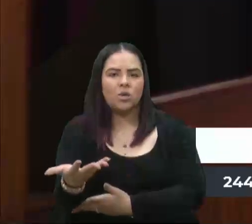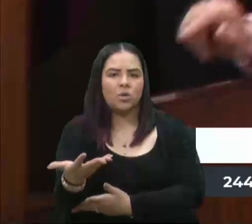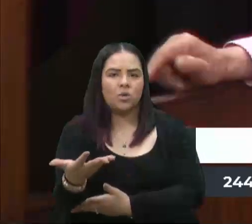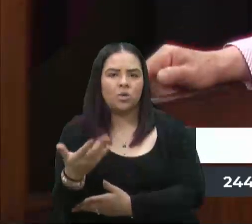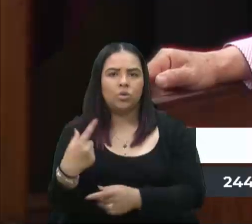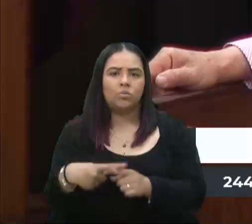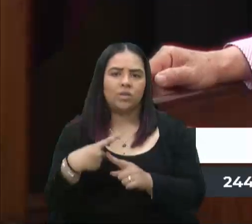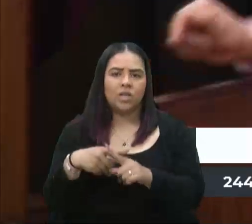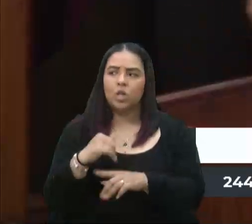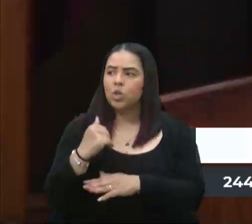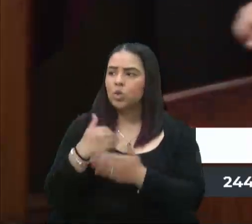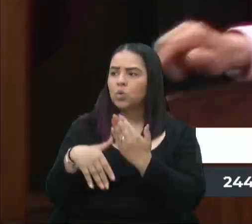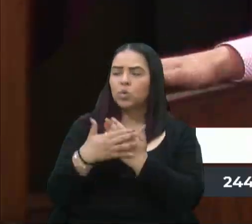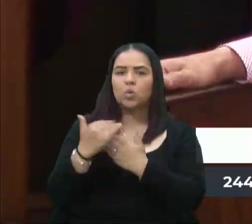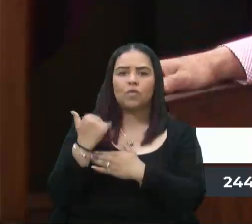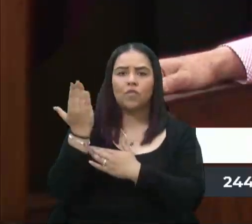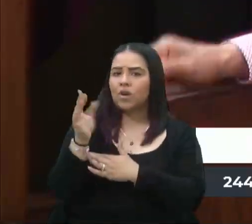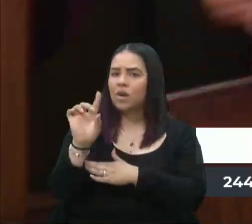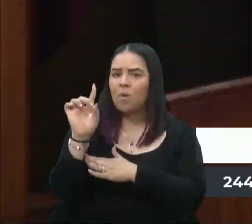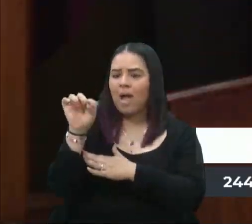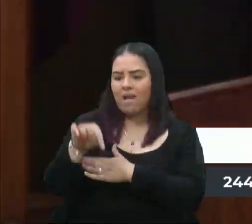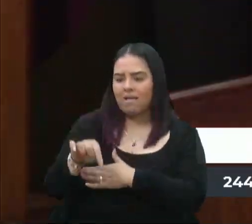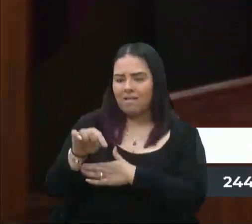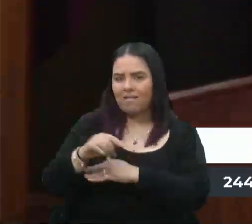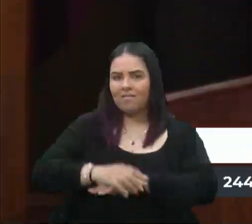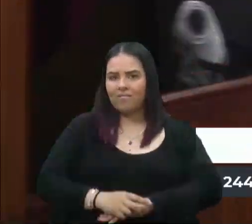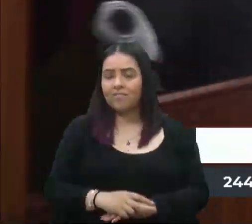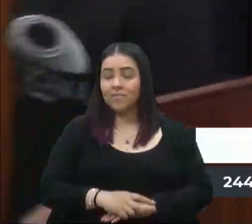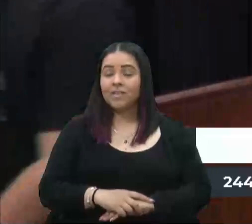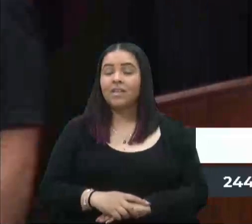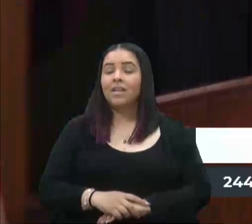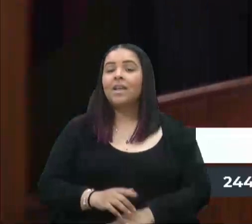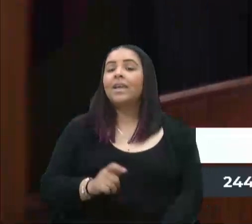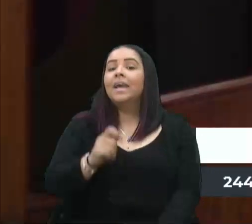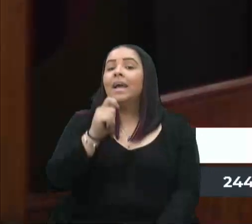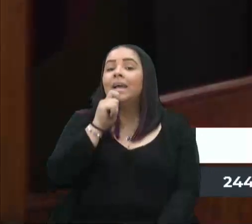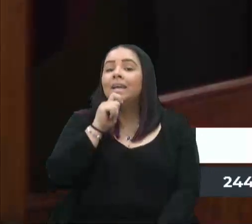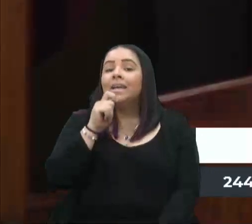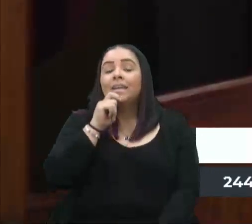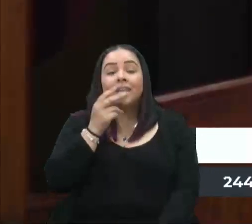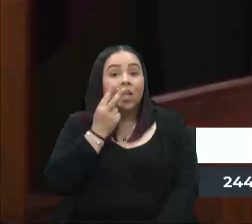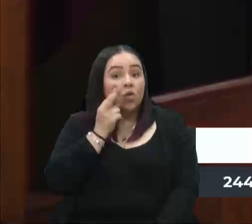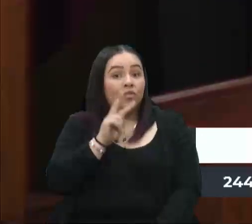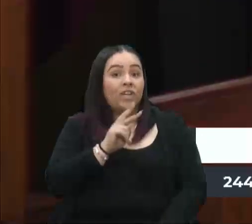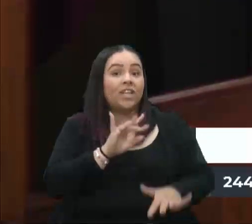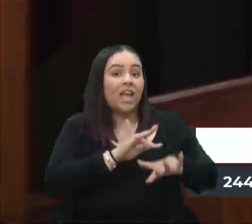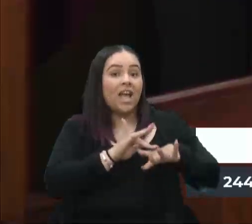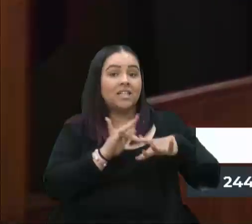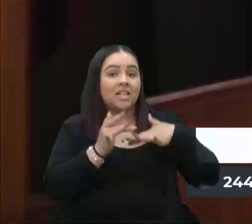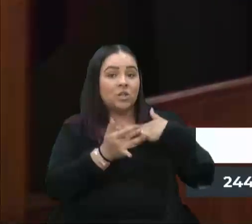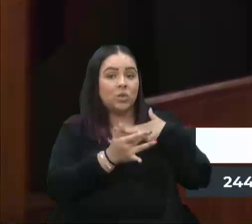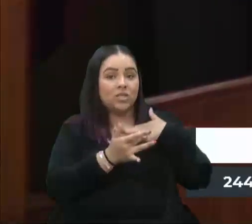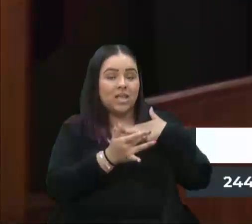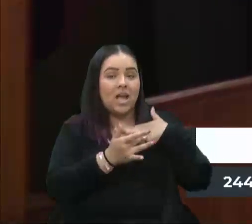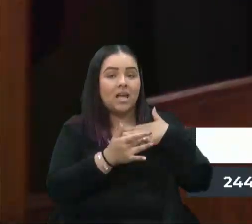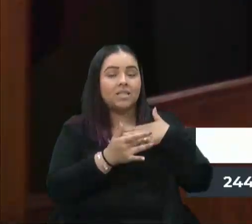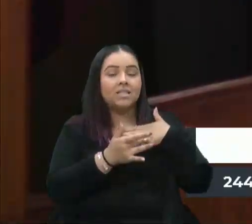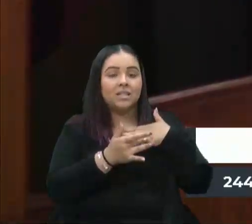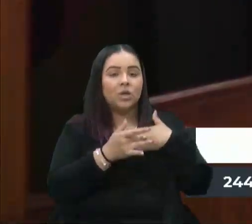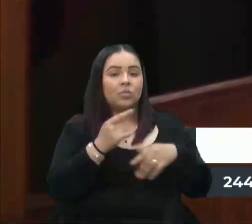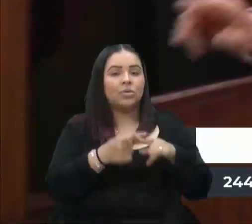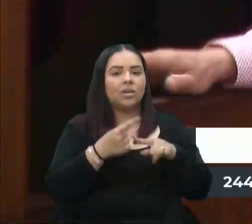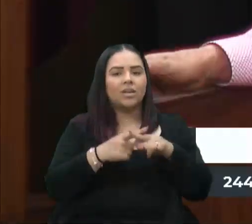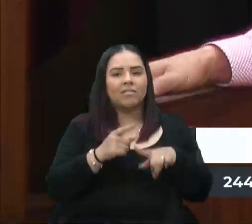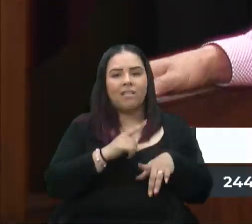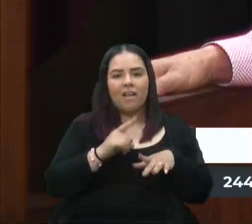de fora? Não é daqui. E ainda se ouve, eu vi nas redes sociais, o caminhoneiro que transporta esse produto